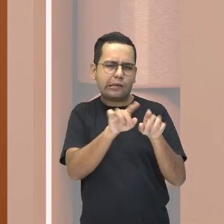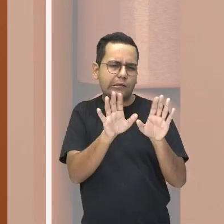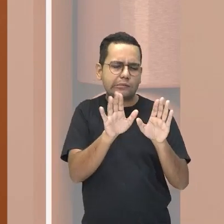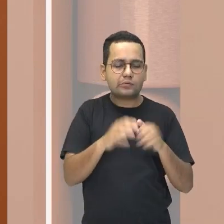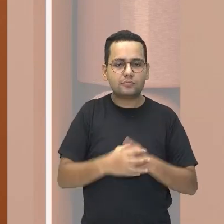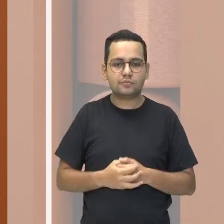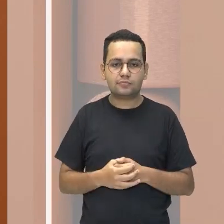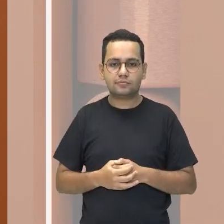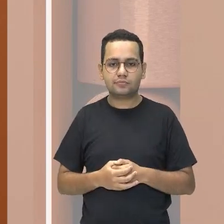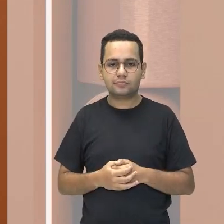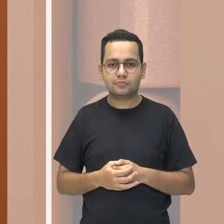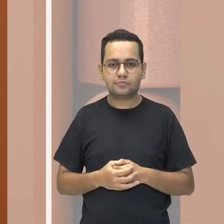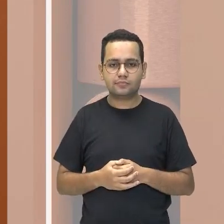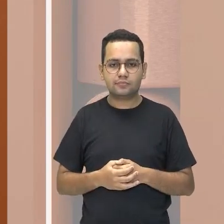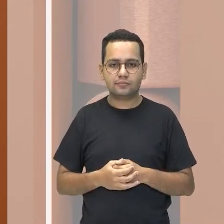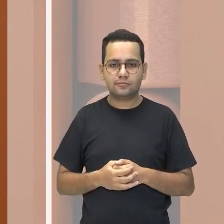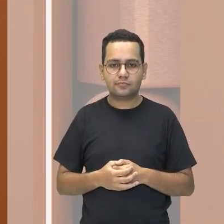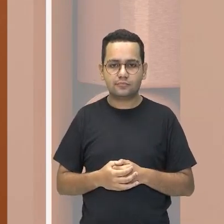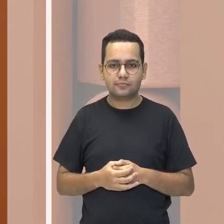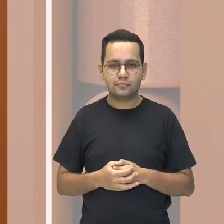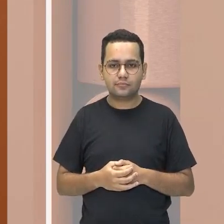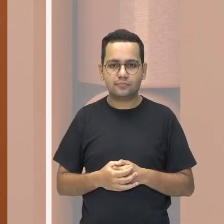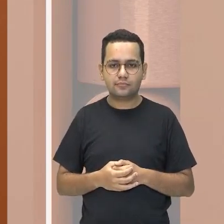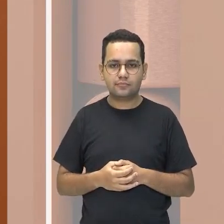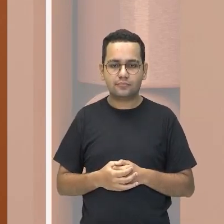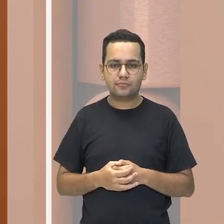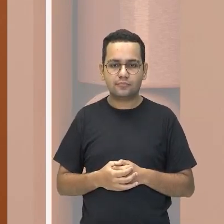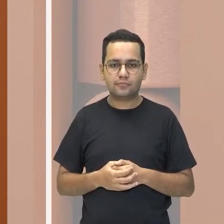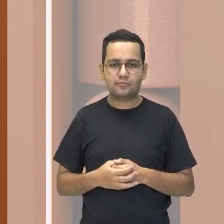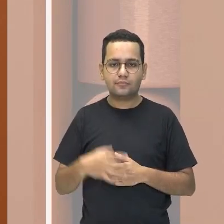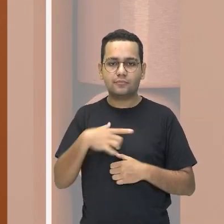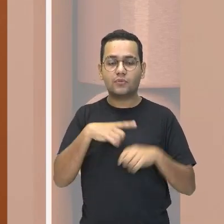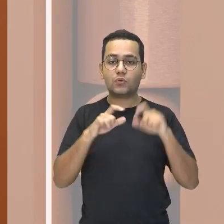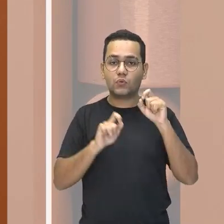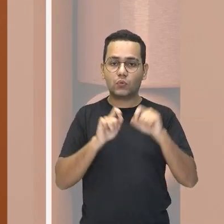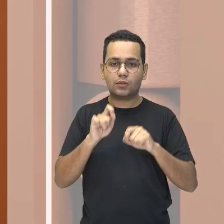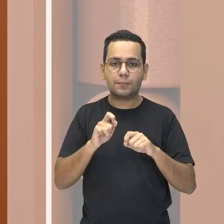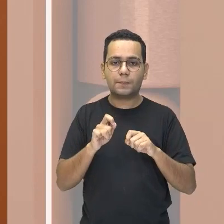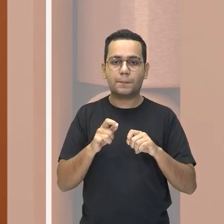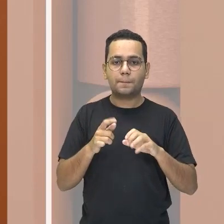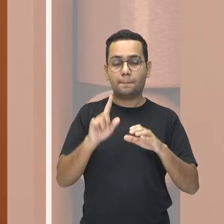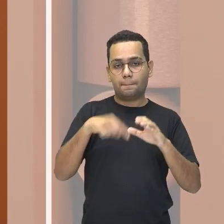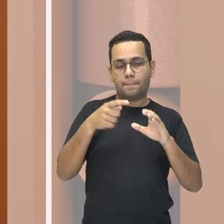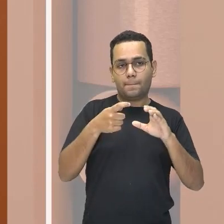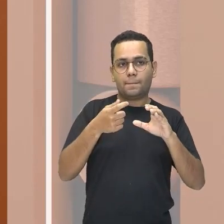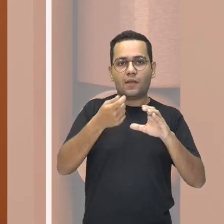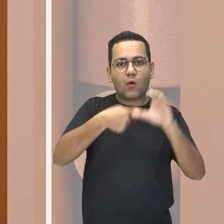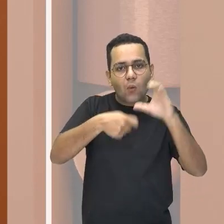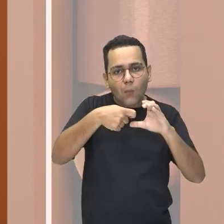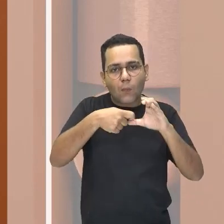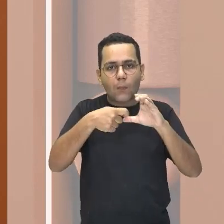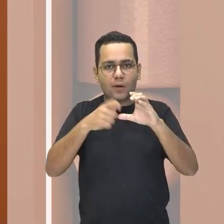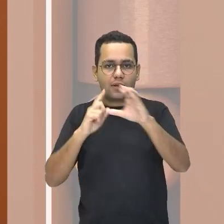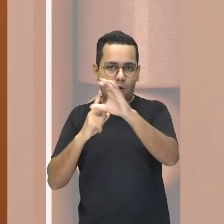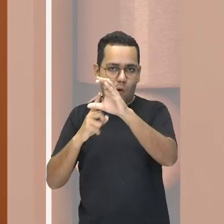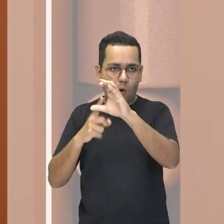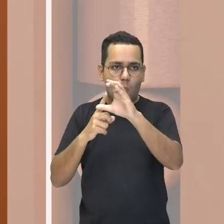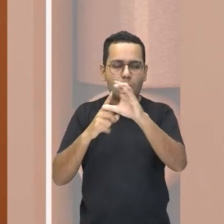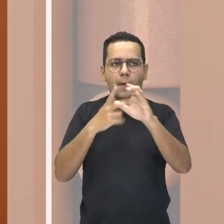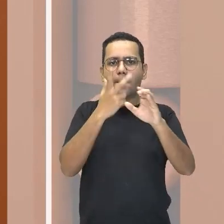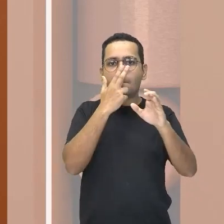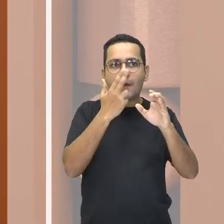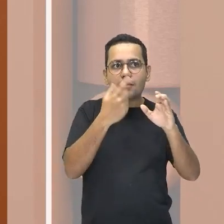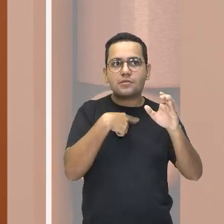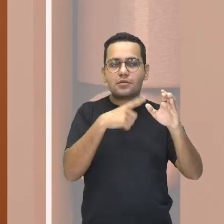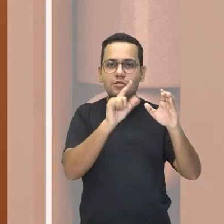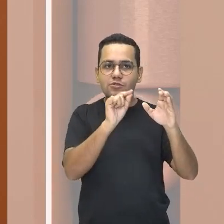Comunistas e capitalistas eram antagônicos, mas eles tinham um inimigo em comum, que eram os nazistas. Então,